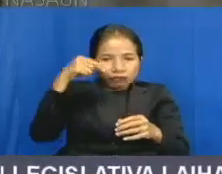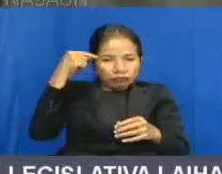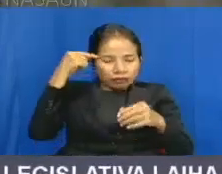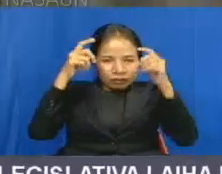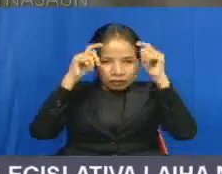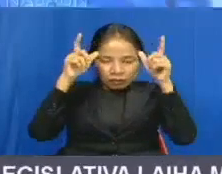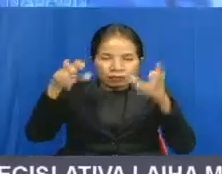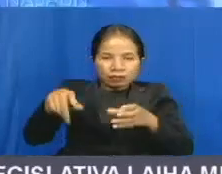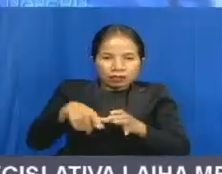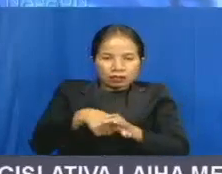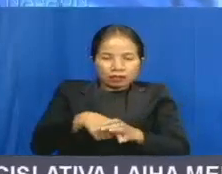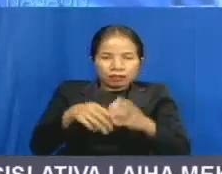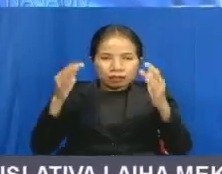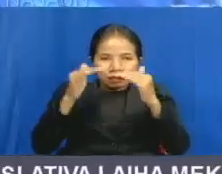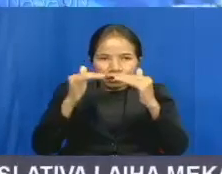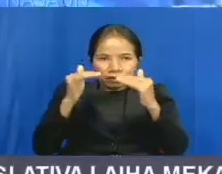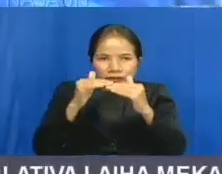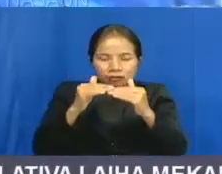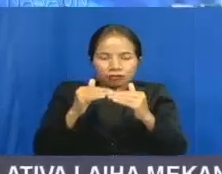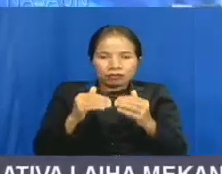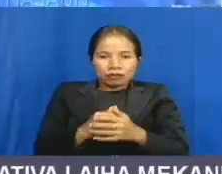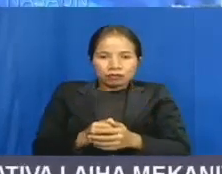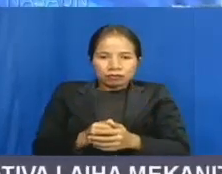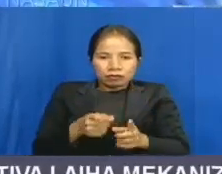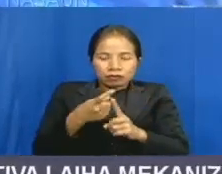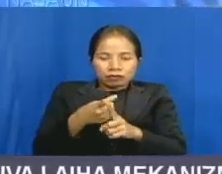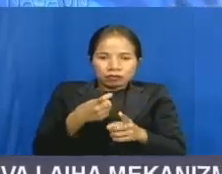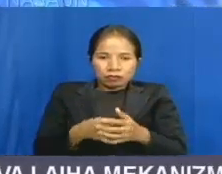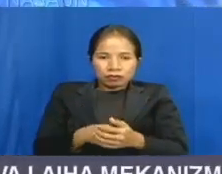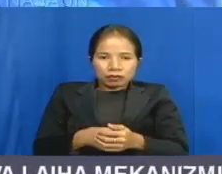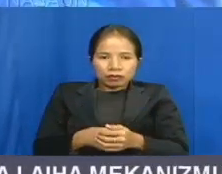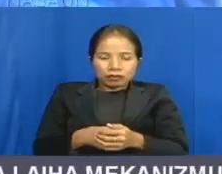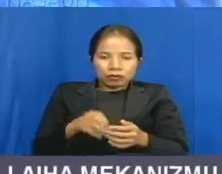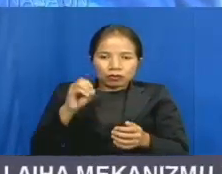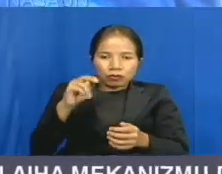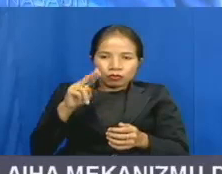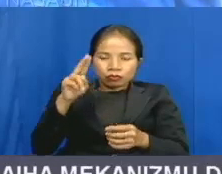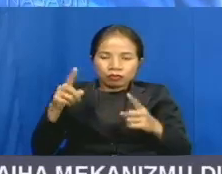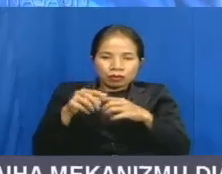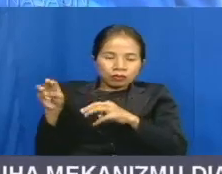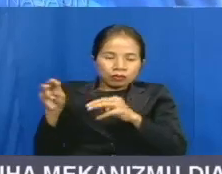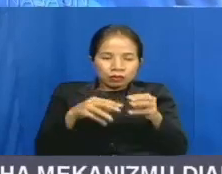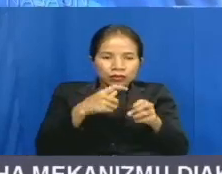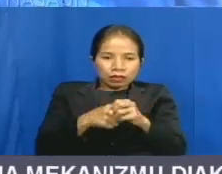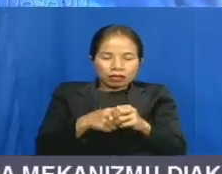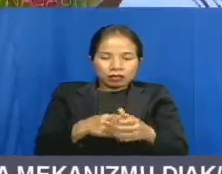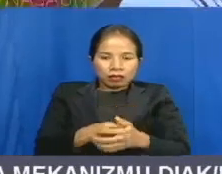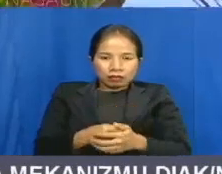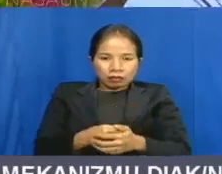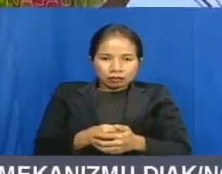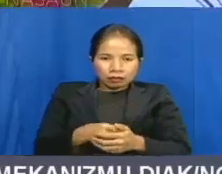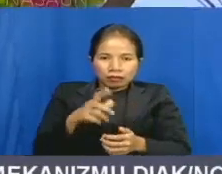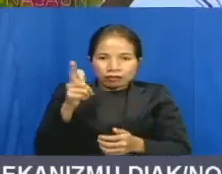Timor-Leste, participa ou na conferência convenção, o quadro Nações Unidas, né, para mudança climática